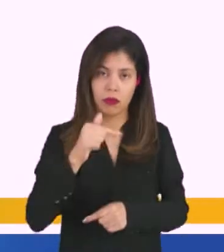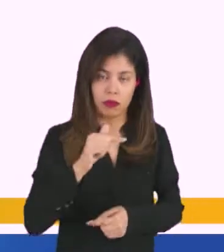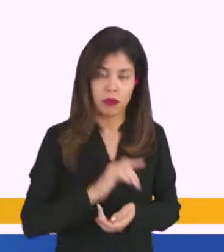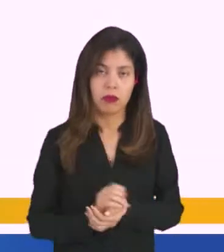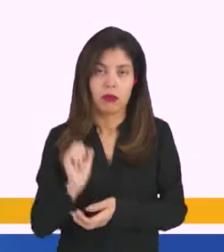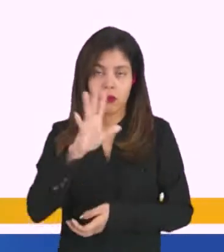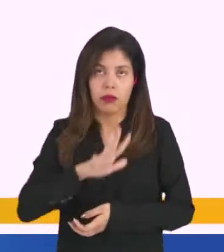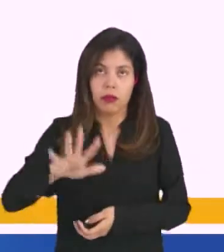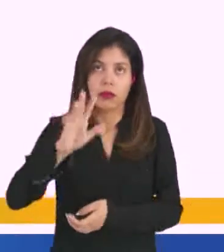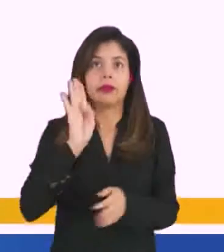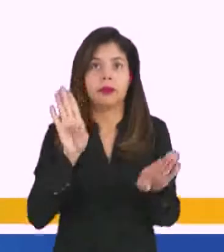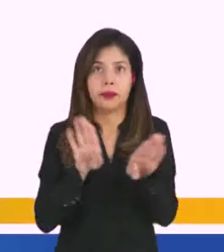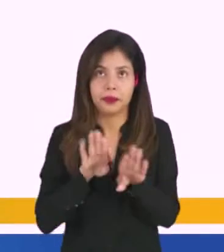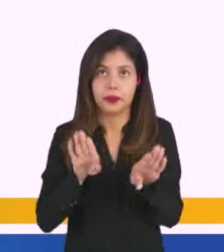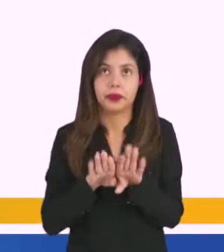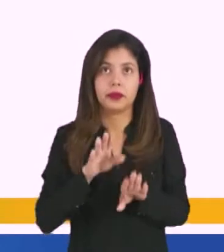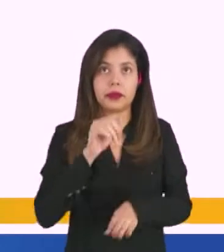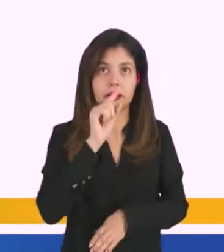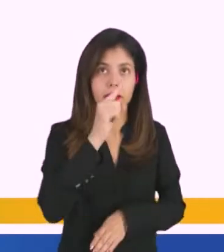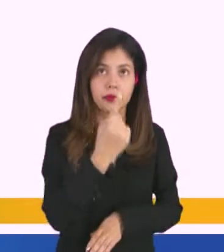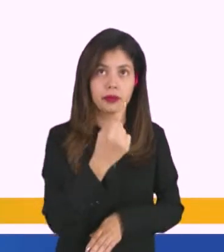gols. E isso também vai dar